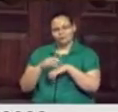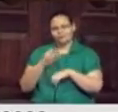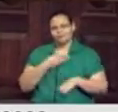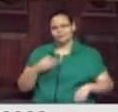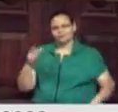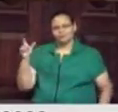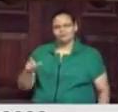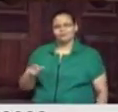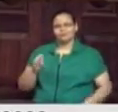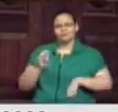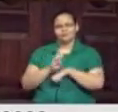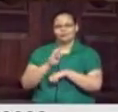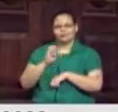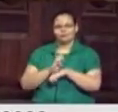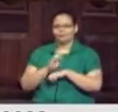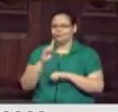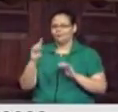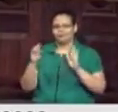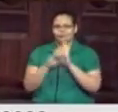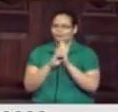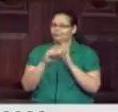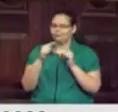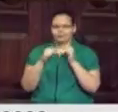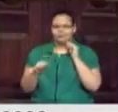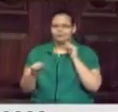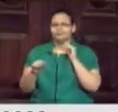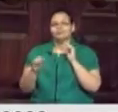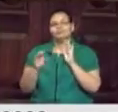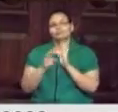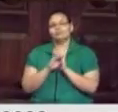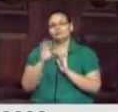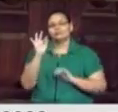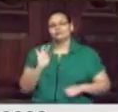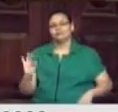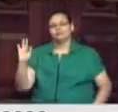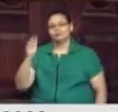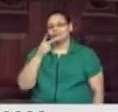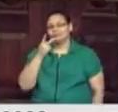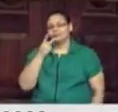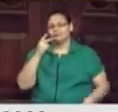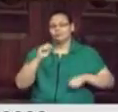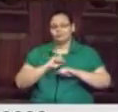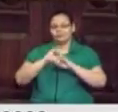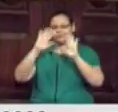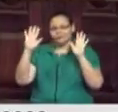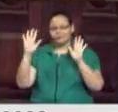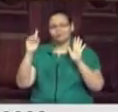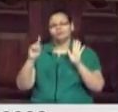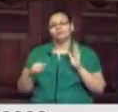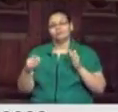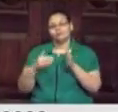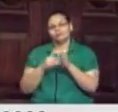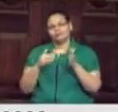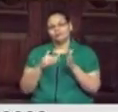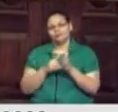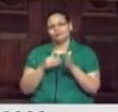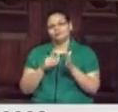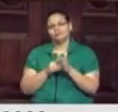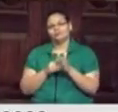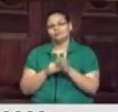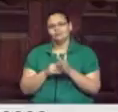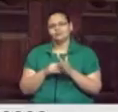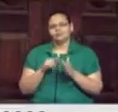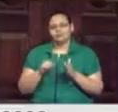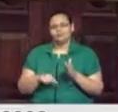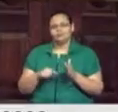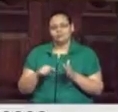era claramente inconstitucional. A Constituição Federal diz de maneira muito clara que esse limite de remanejamento, de